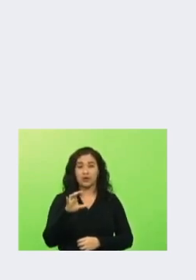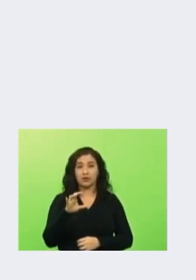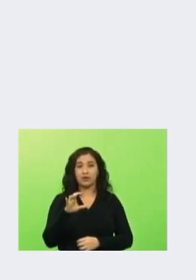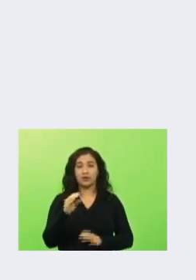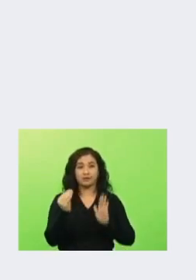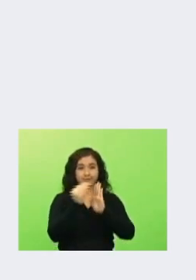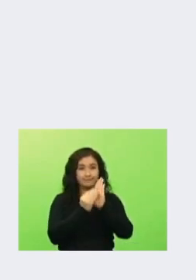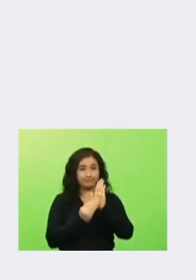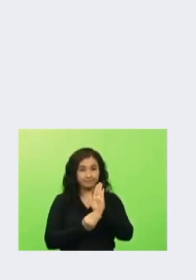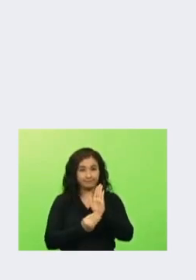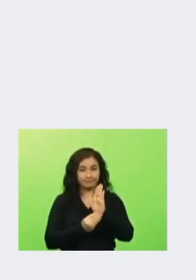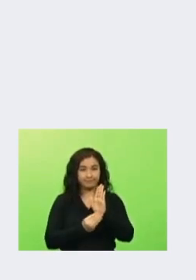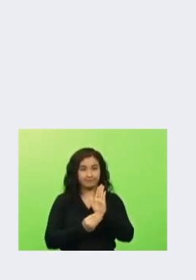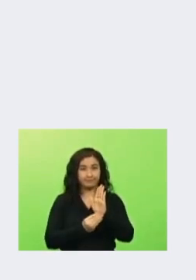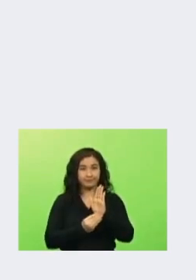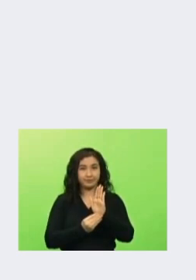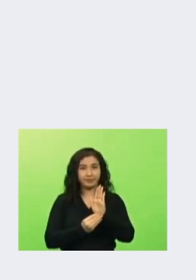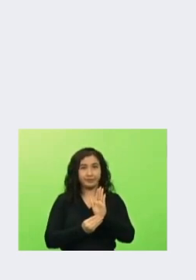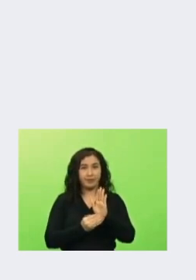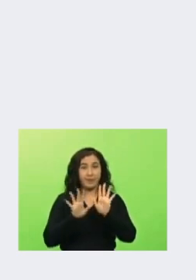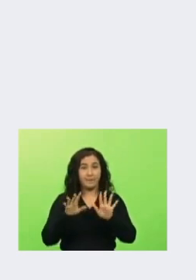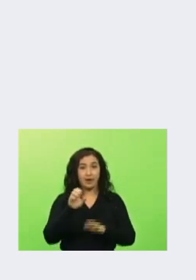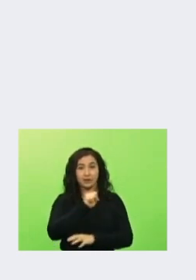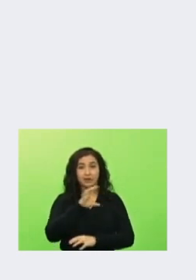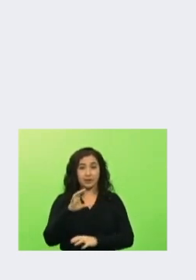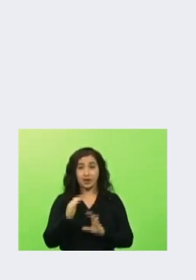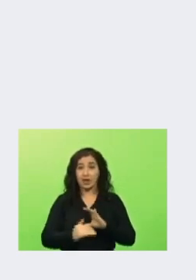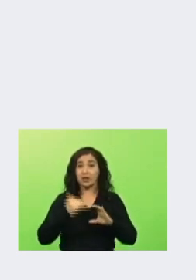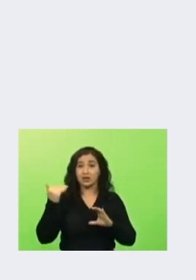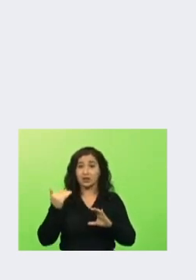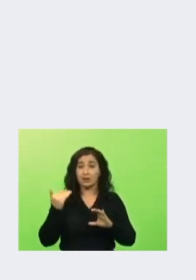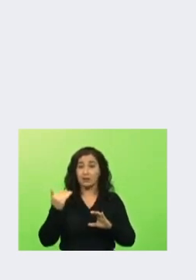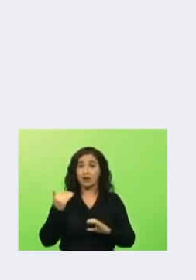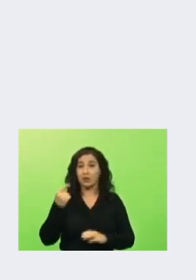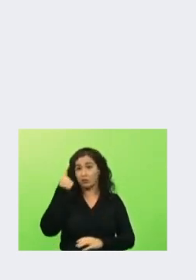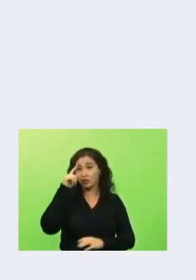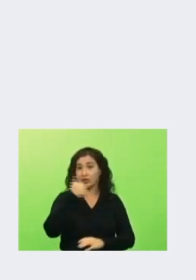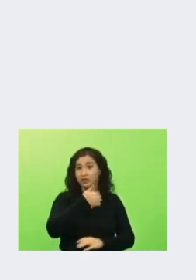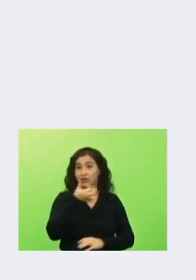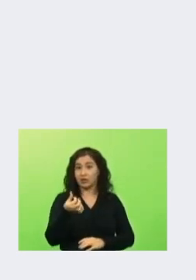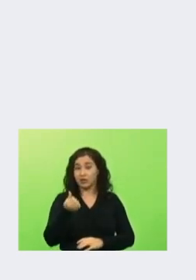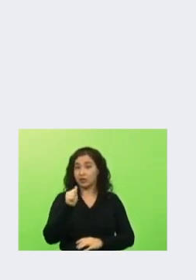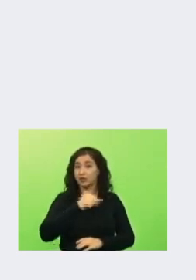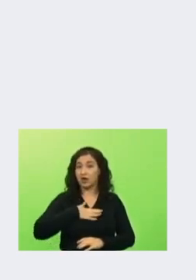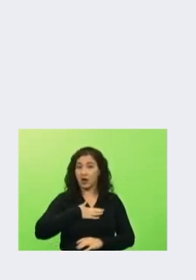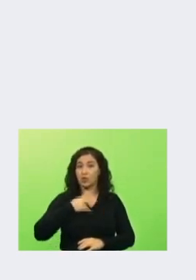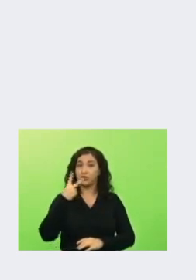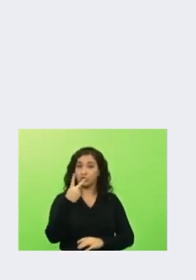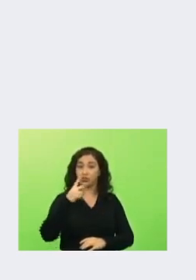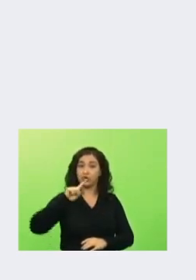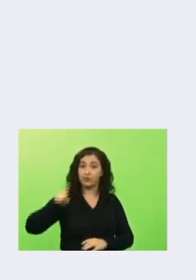Dados ainda estão desatualizados ali, né? Mas Santa Catarina teria recebido até no dia 16 de agosto 2,6